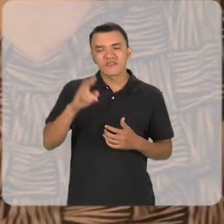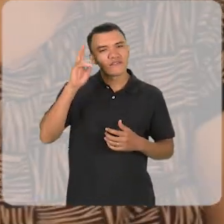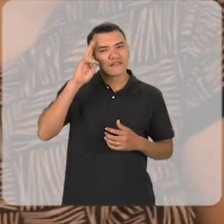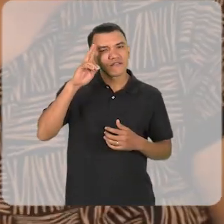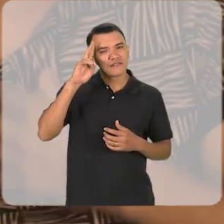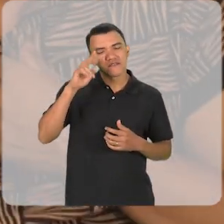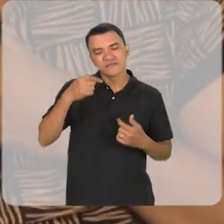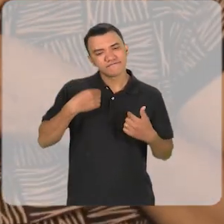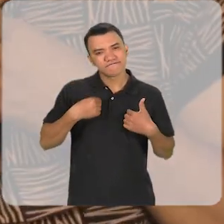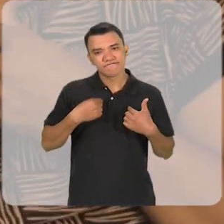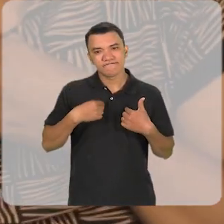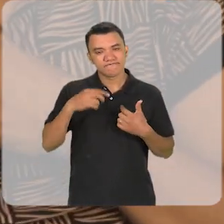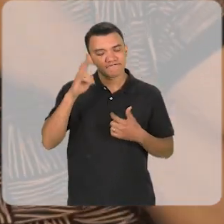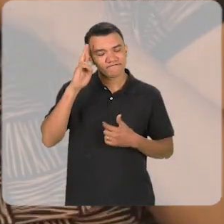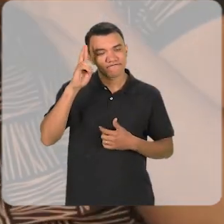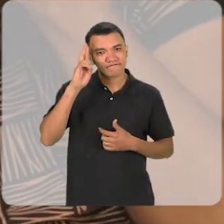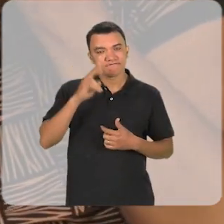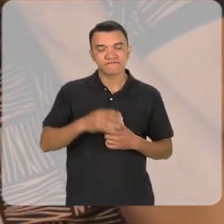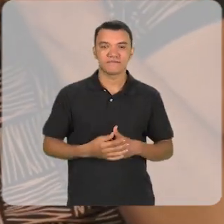lembrem de mim,